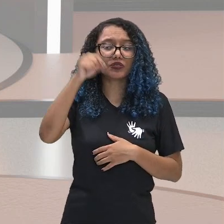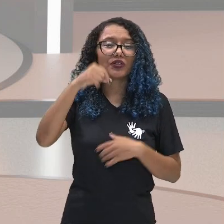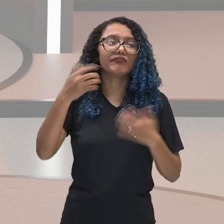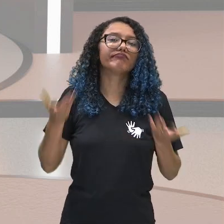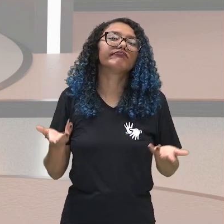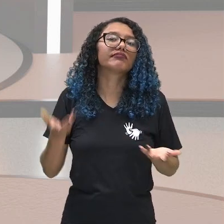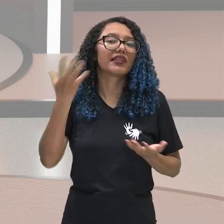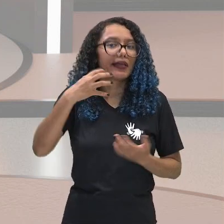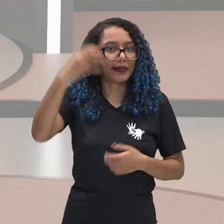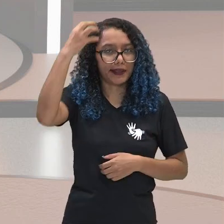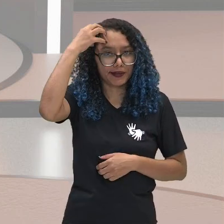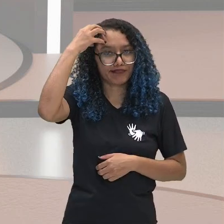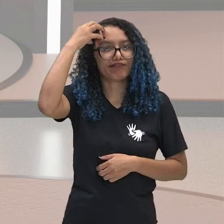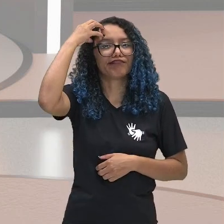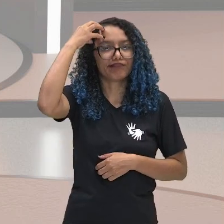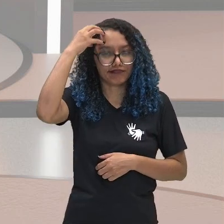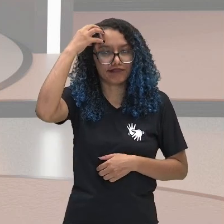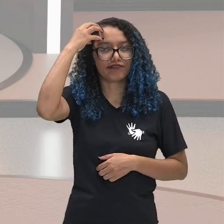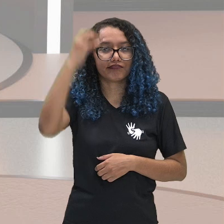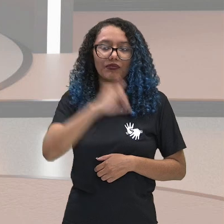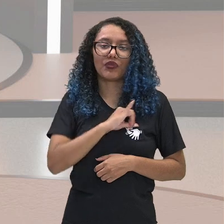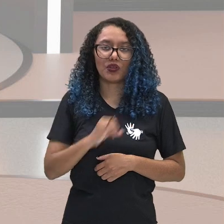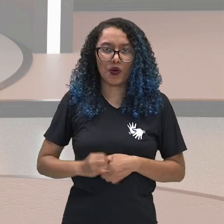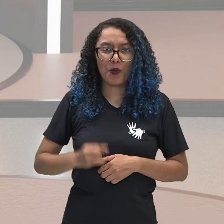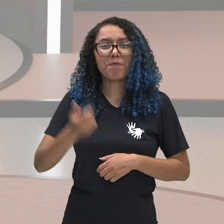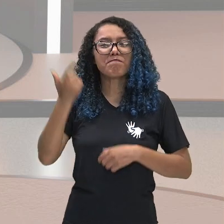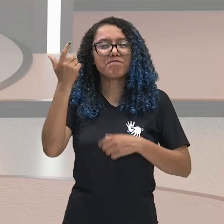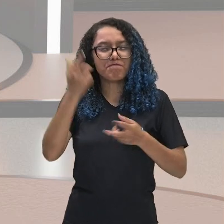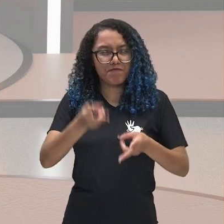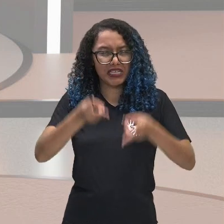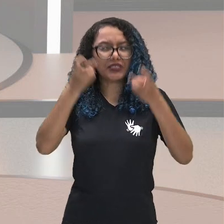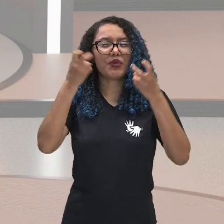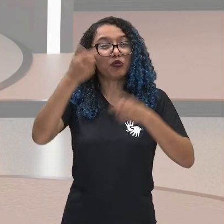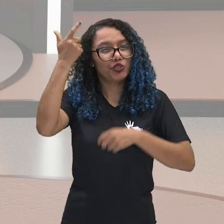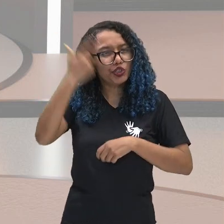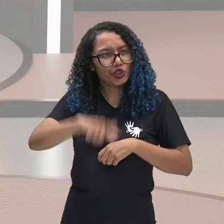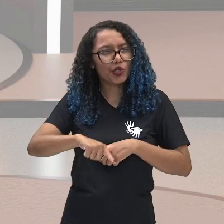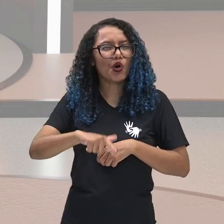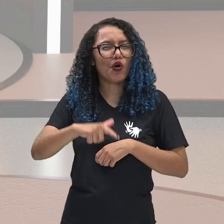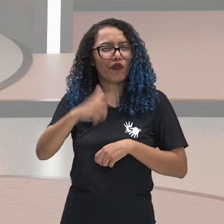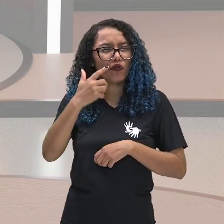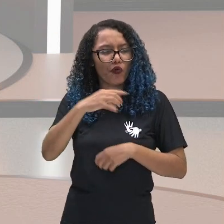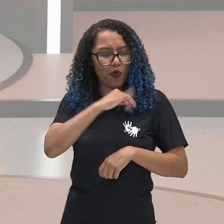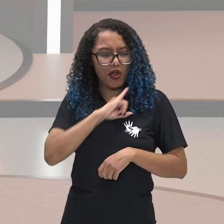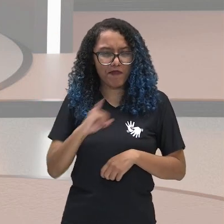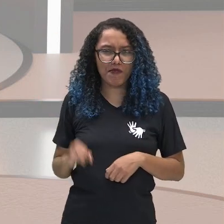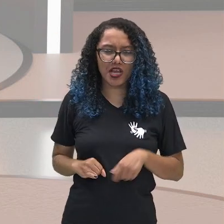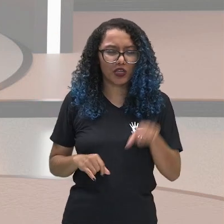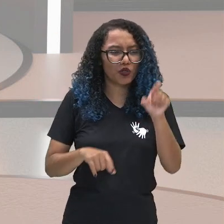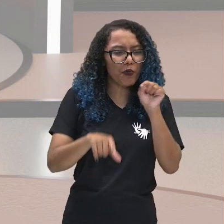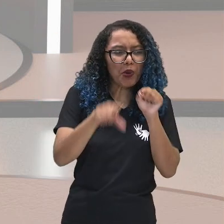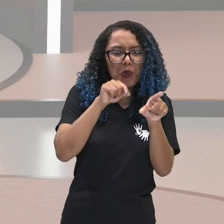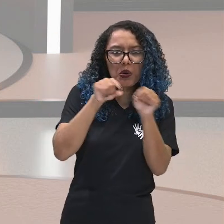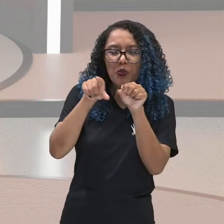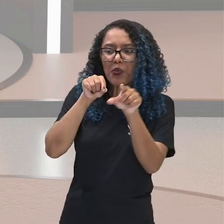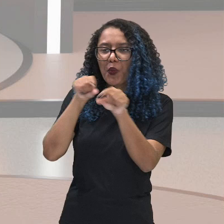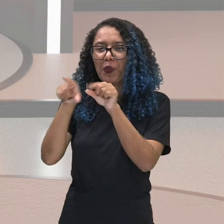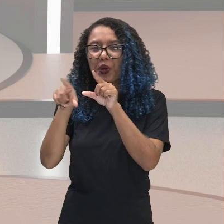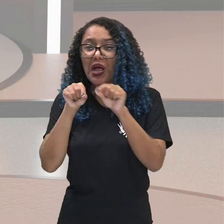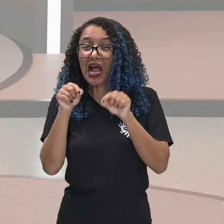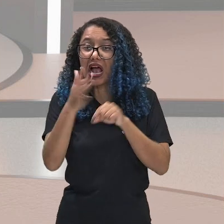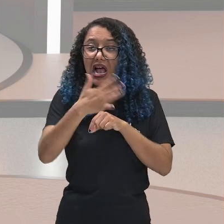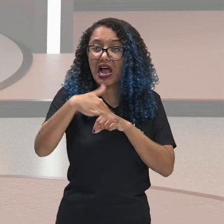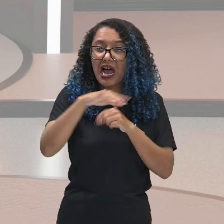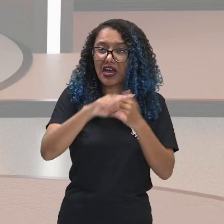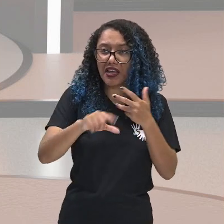imperador. Notaram aí também a presença, então, não é mesmo, deste imperador também dentro aí do poder judiciário?